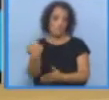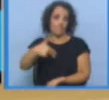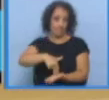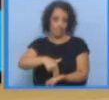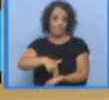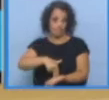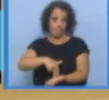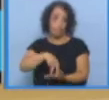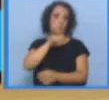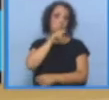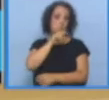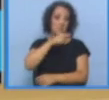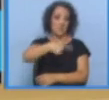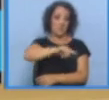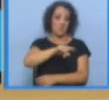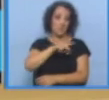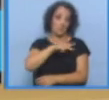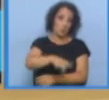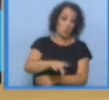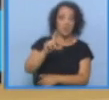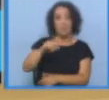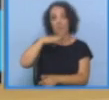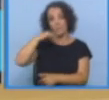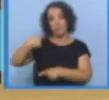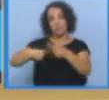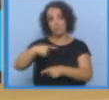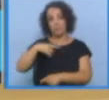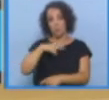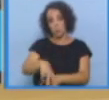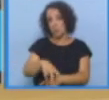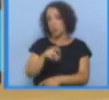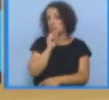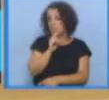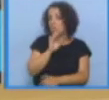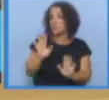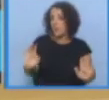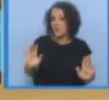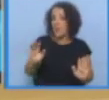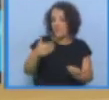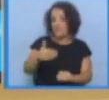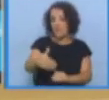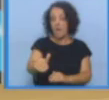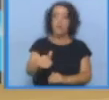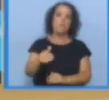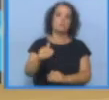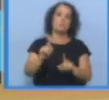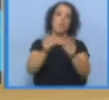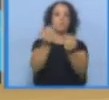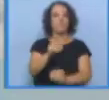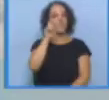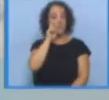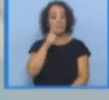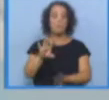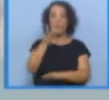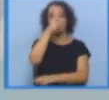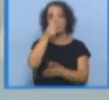aparentemente, esses compatriotas ou descendentes de compatriotas vão poder apresentar a sua defesa. Infelizmente, não se